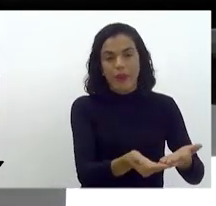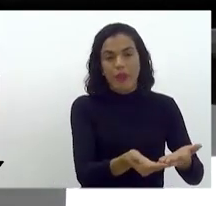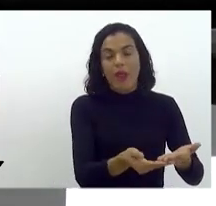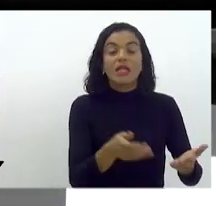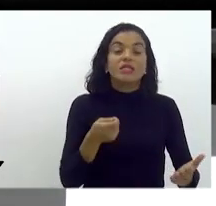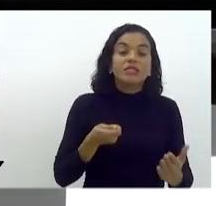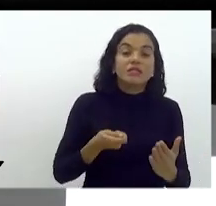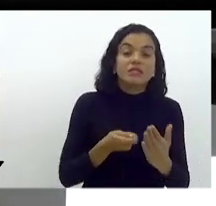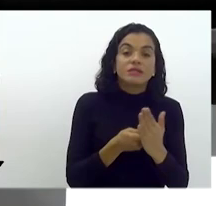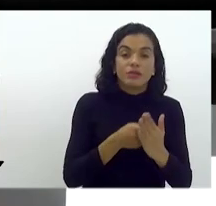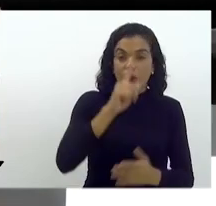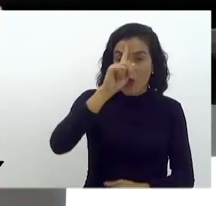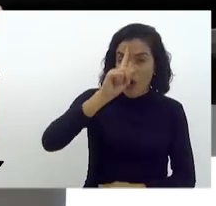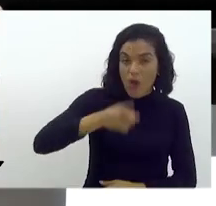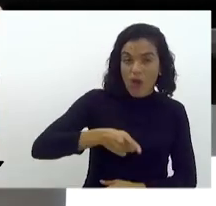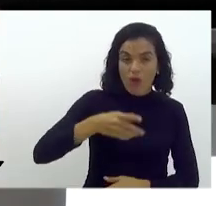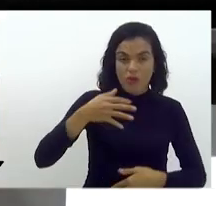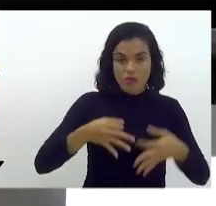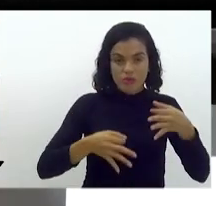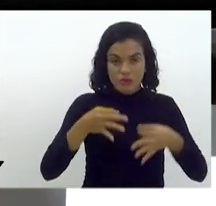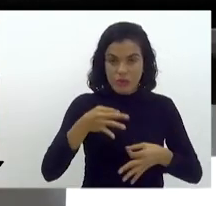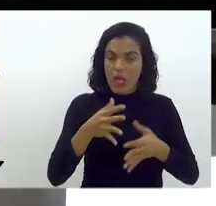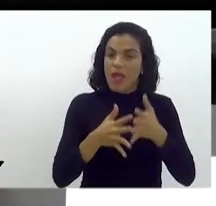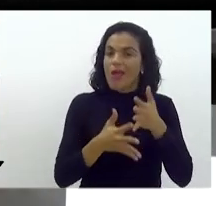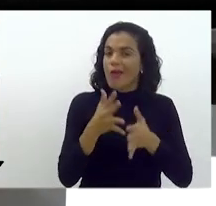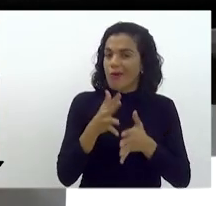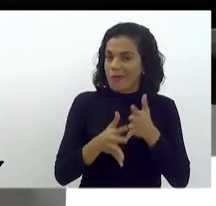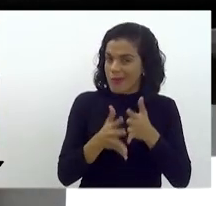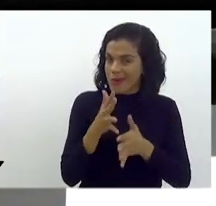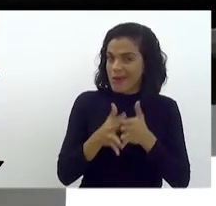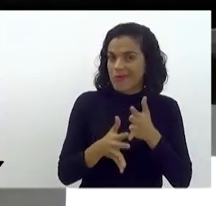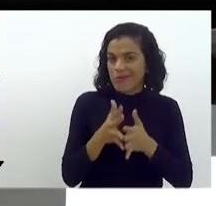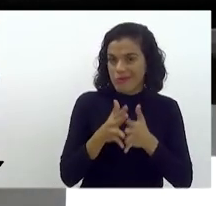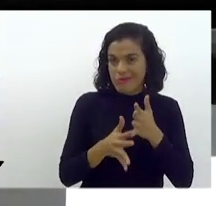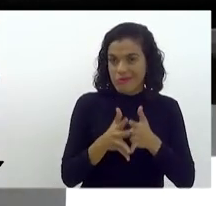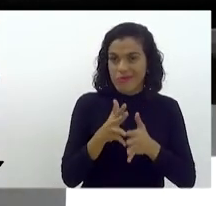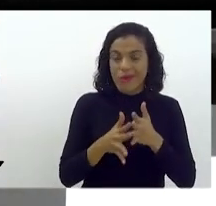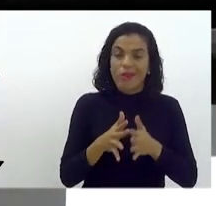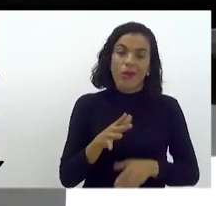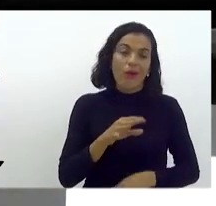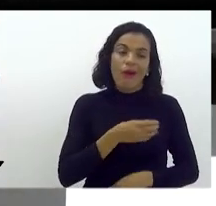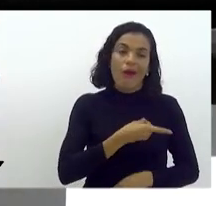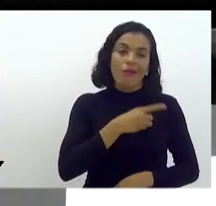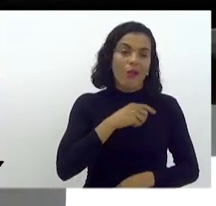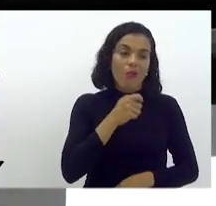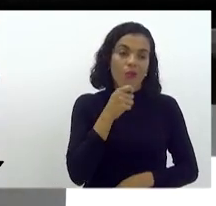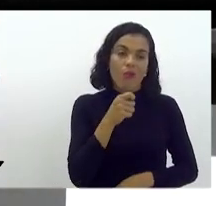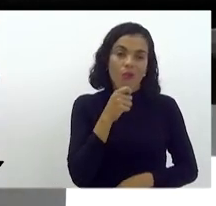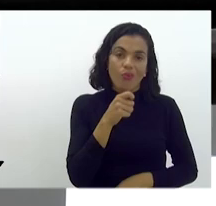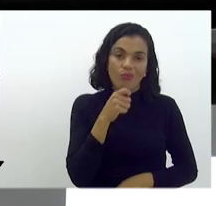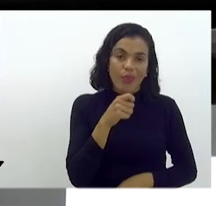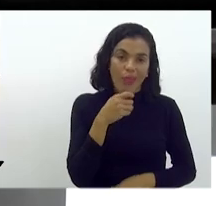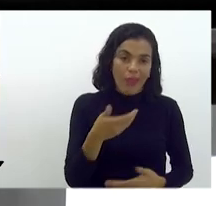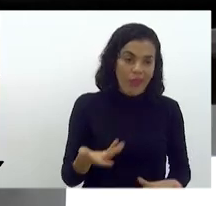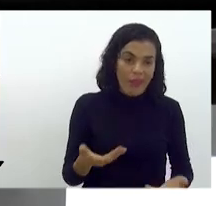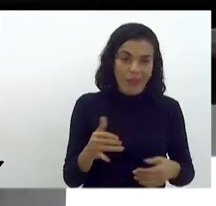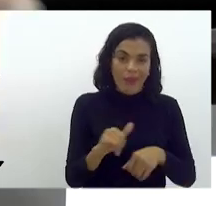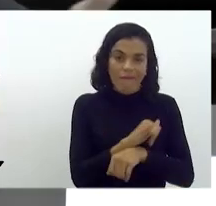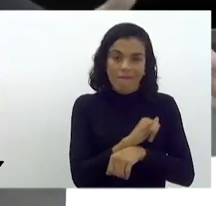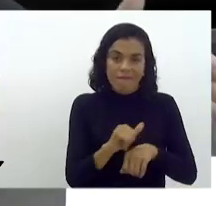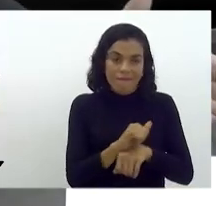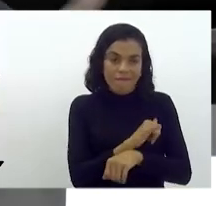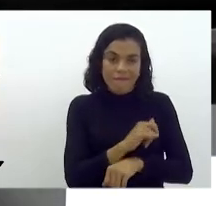exigido ordene judicial Isso é complicado esse é complicado um complicador então a delegacia às vezes não tem aquela ferramenta